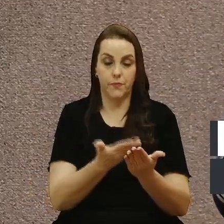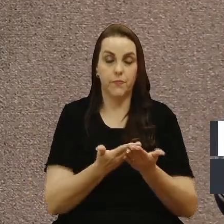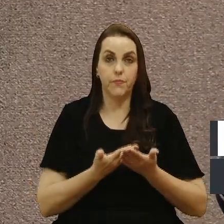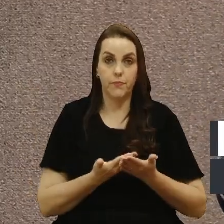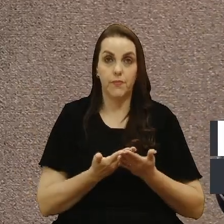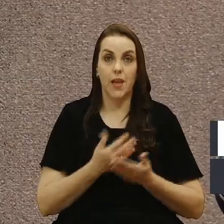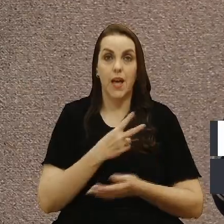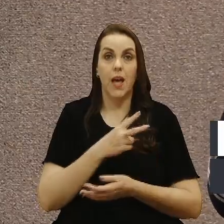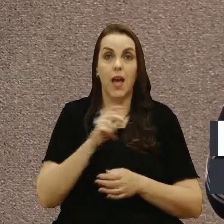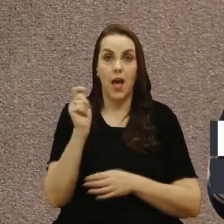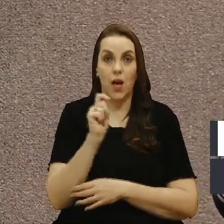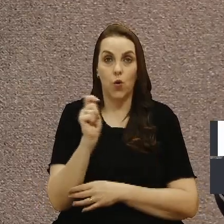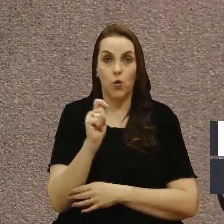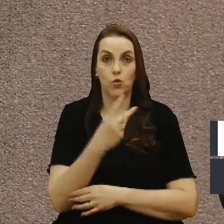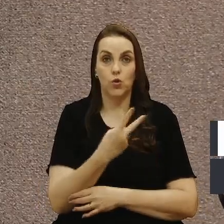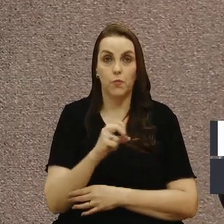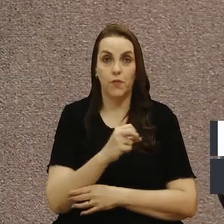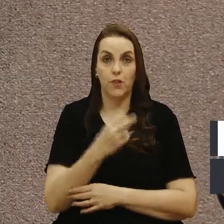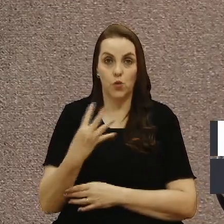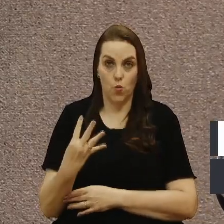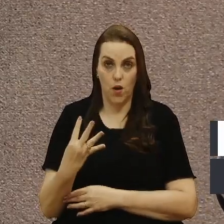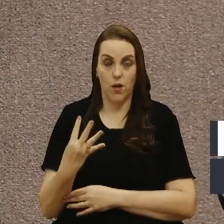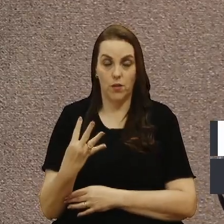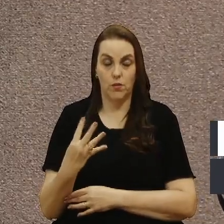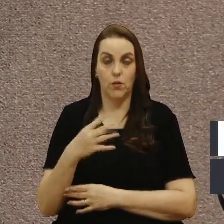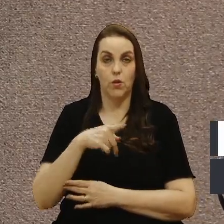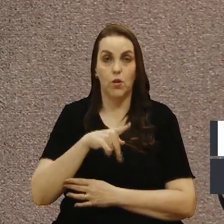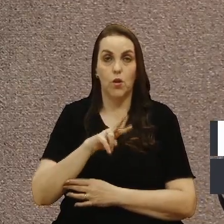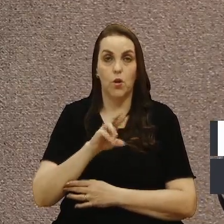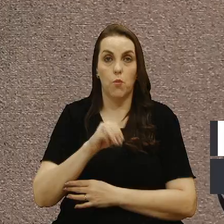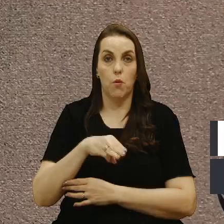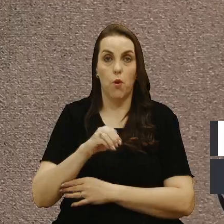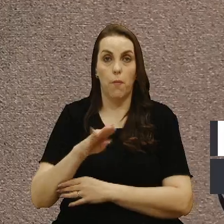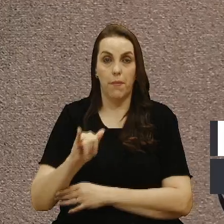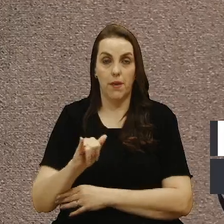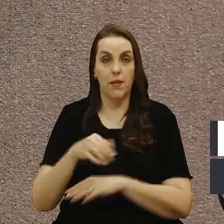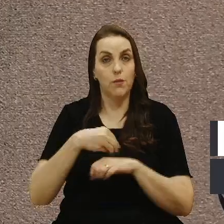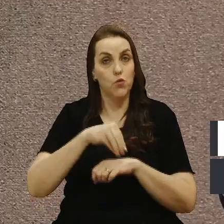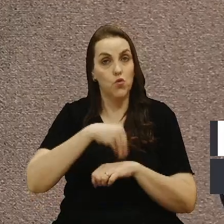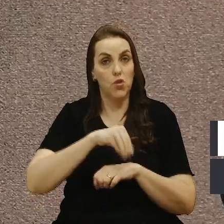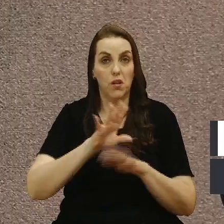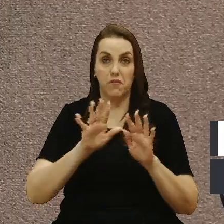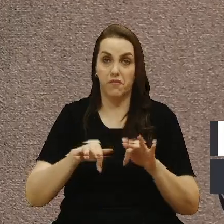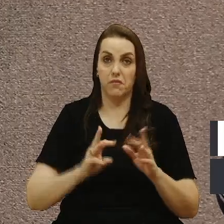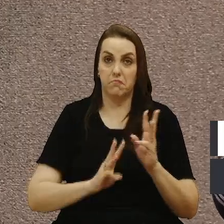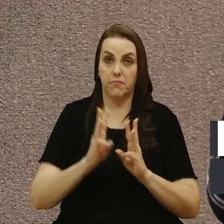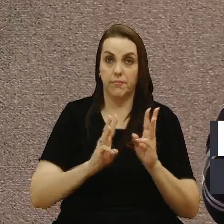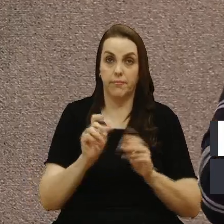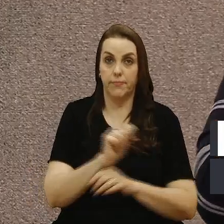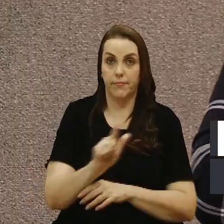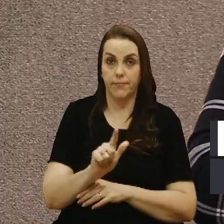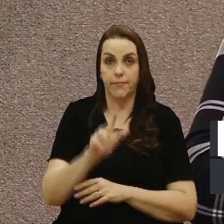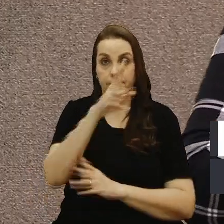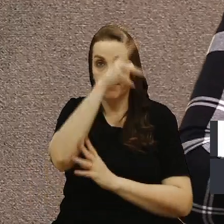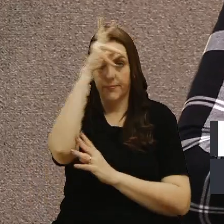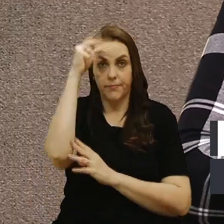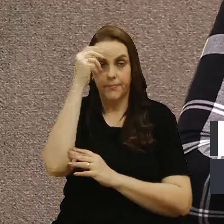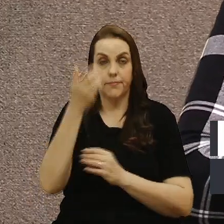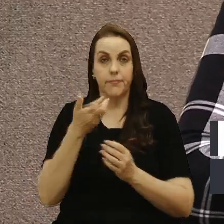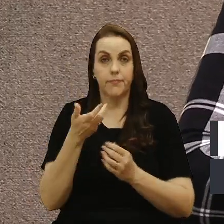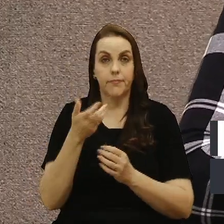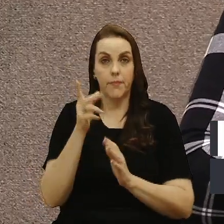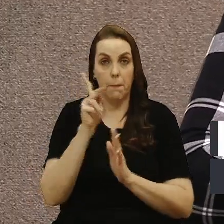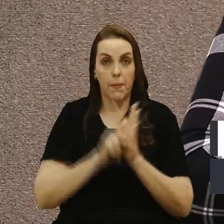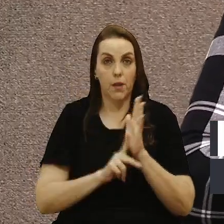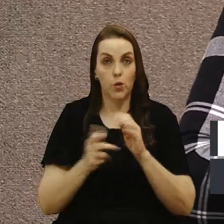de 2024, onde o Planmob recomenda o fim dos táxis de lotação em Caxias, mas a prefeitura planejava uma substituição por